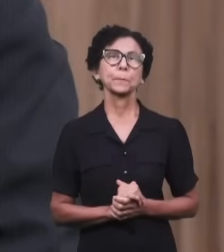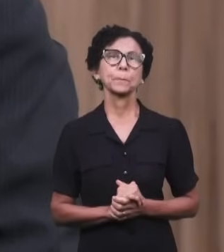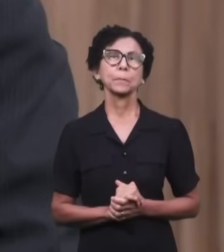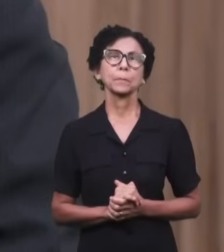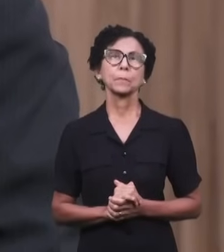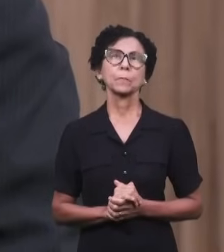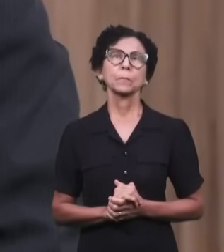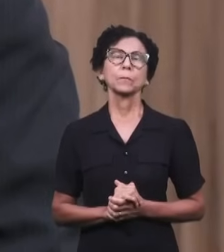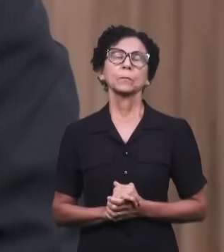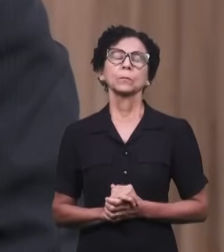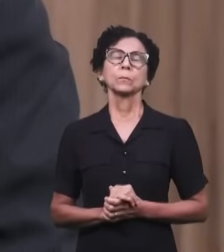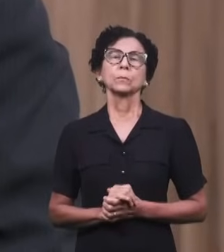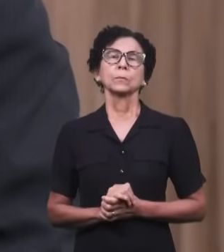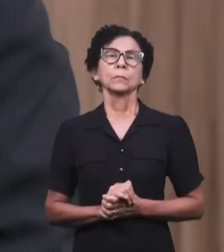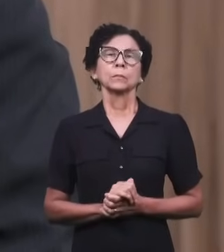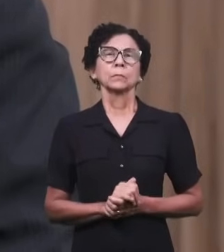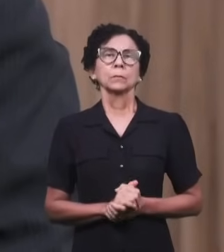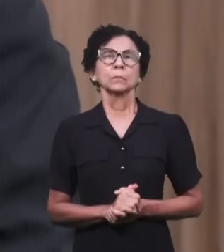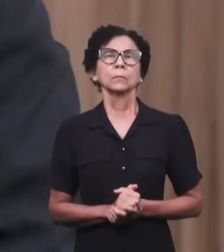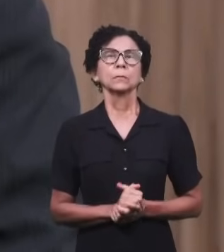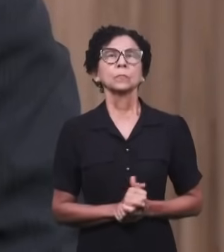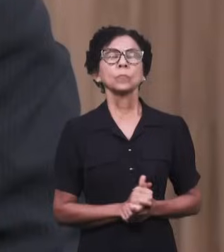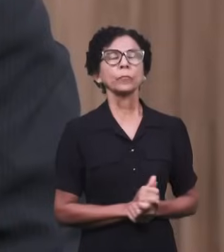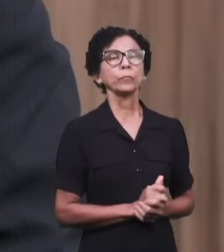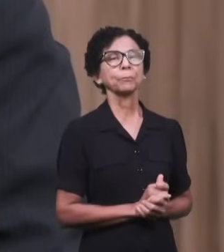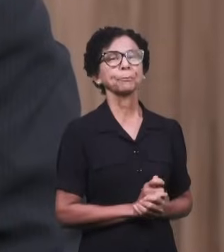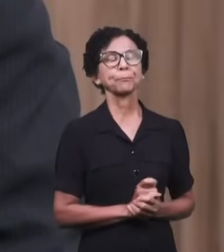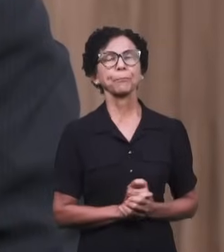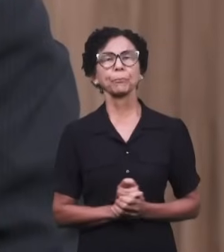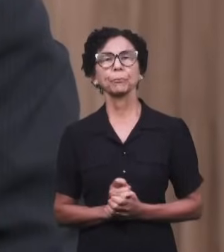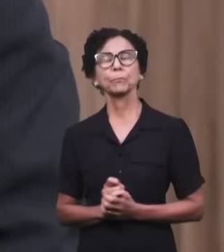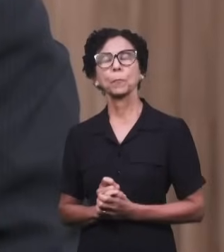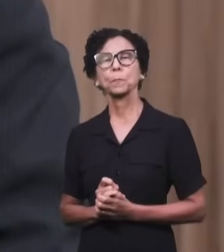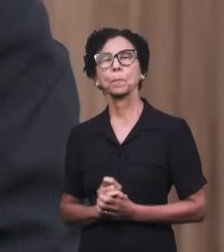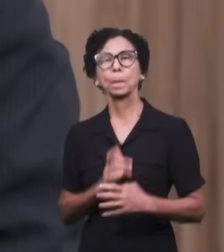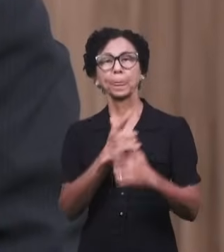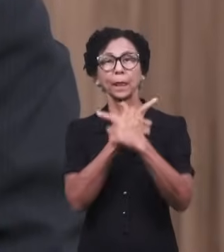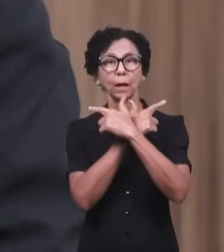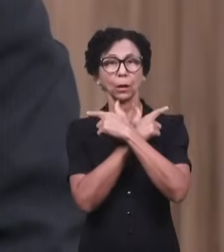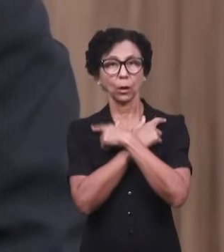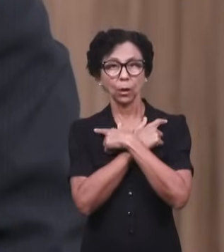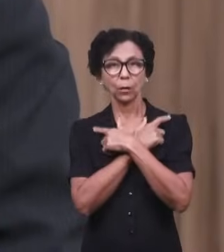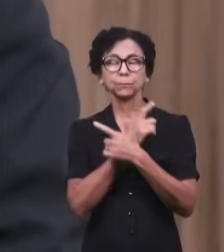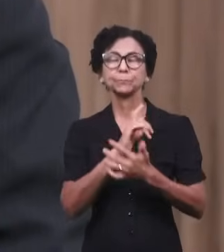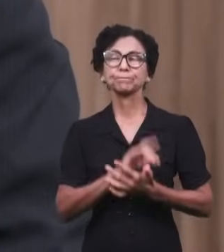muitas das decisões tomadas por Ló, elas